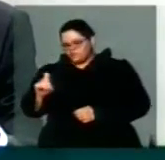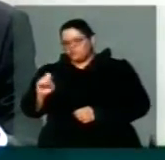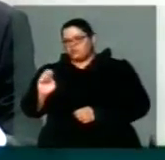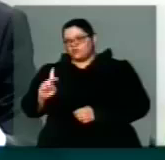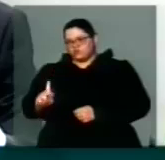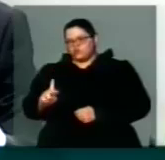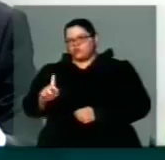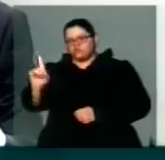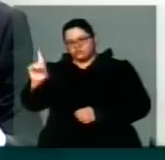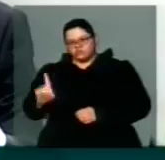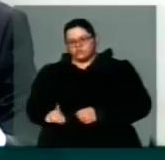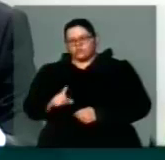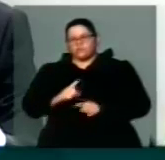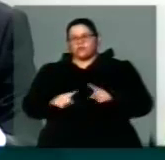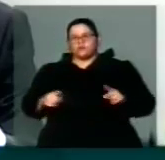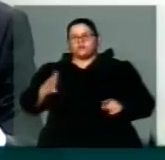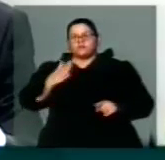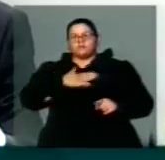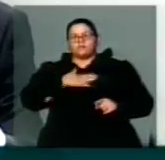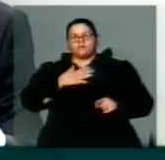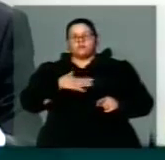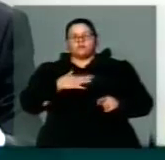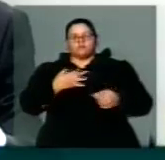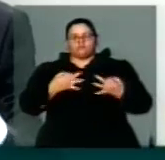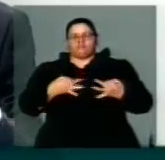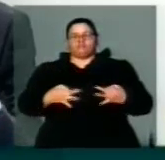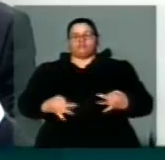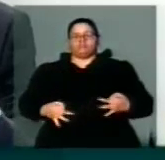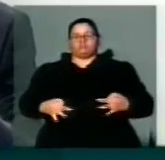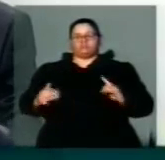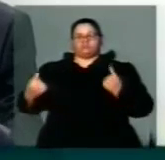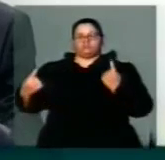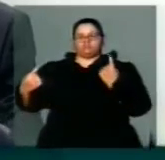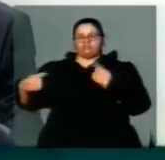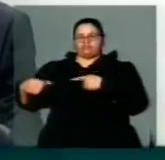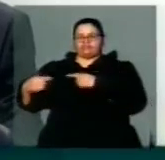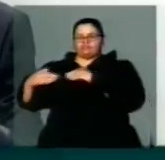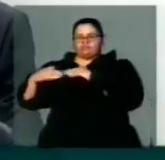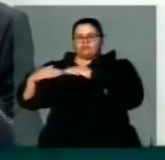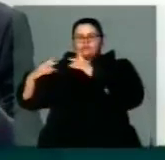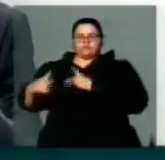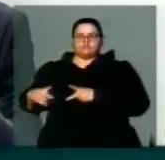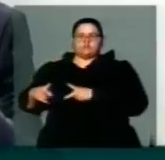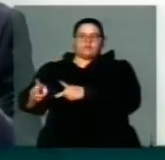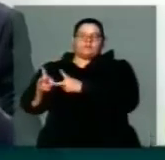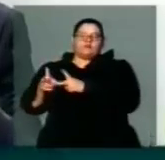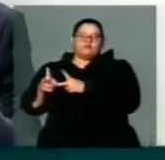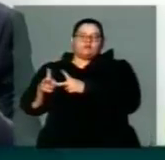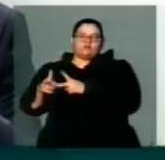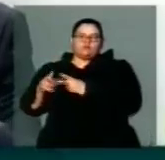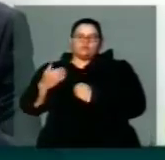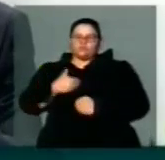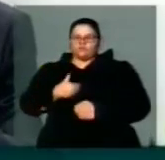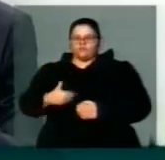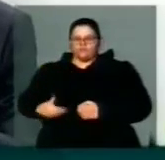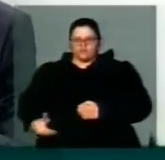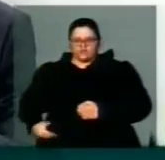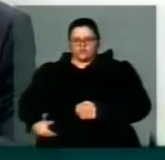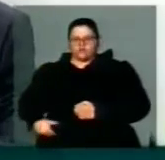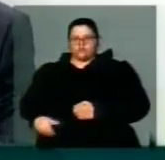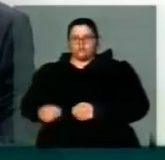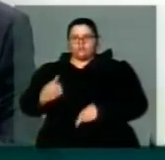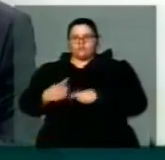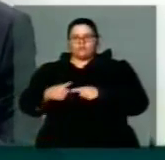posição política nessa casa era de oposição frontal ao governo, inclusive disputando convenção do PMDB para ter candidatura própria contra